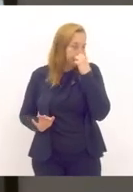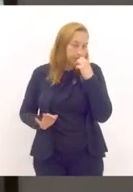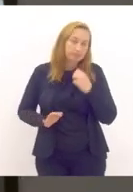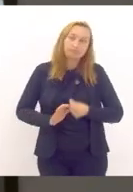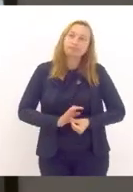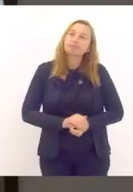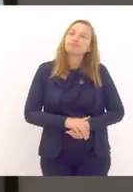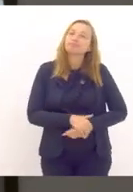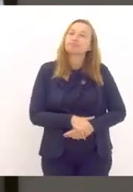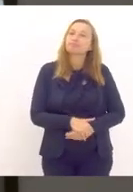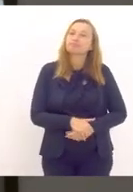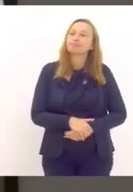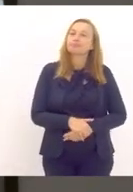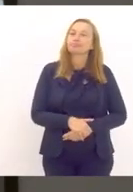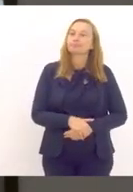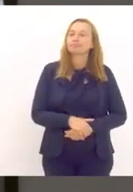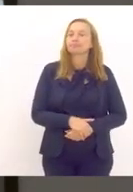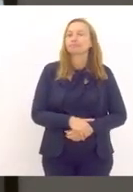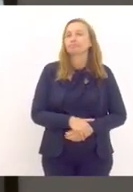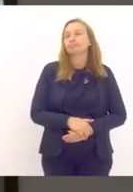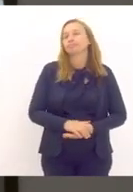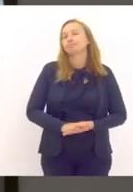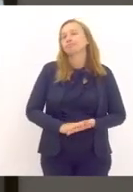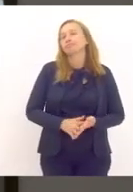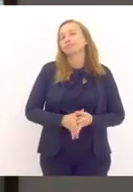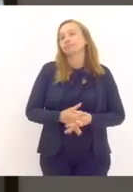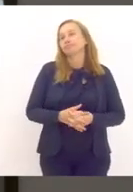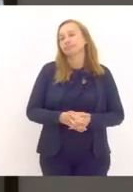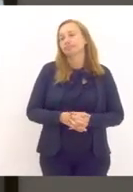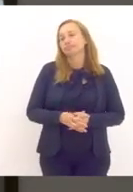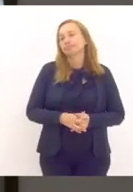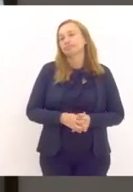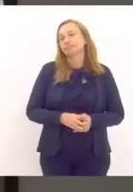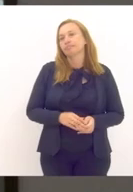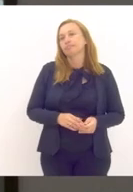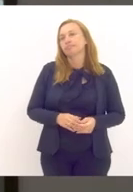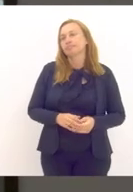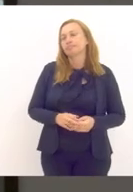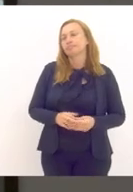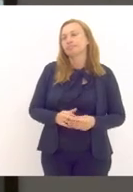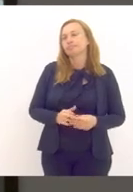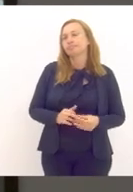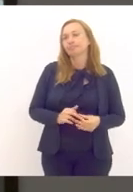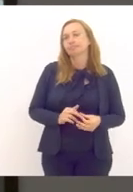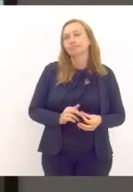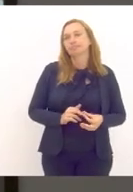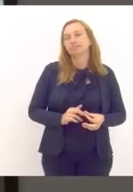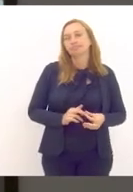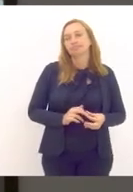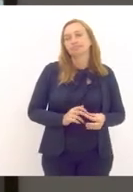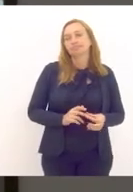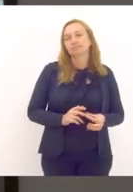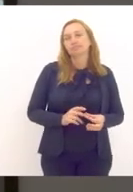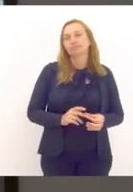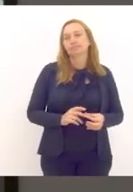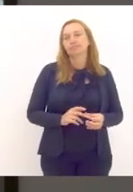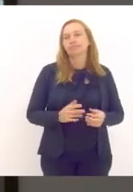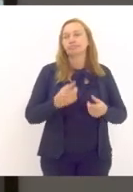diferente. Então, falo pelo Rio de Janeiro, minha expectativa é a melhor possível com relação ao governo federal.